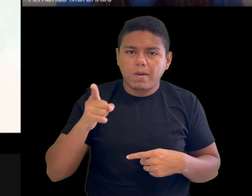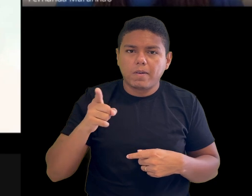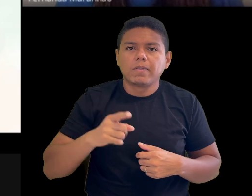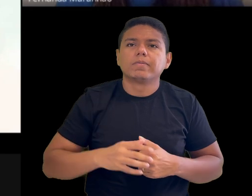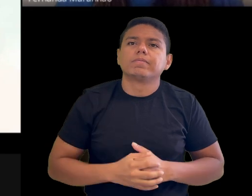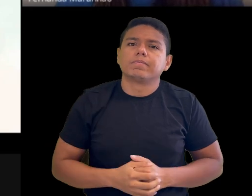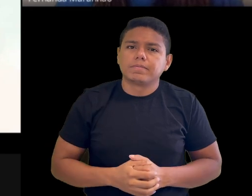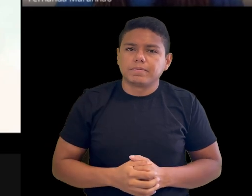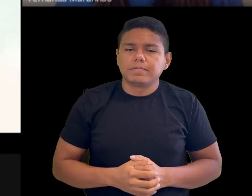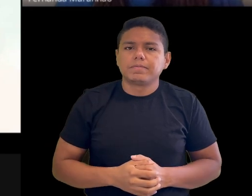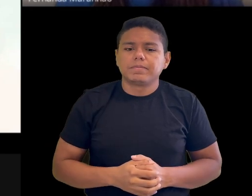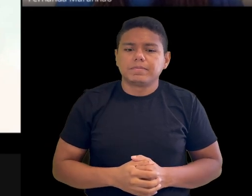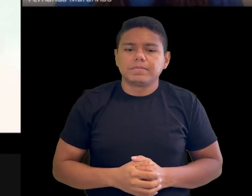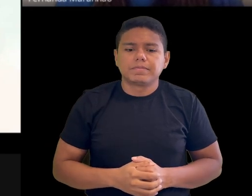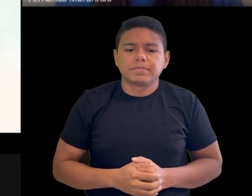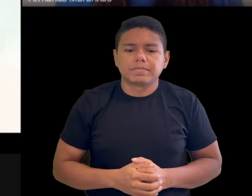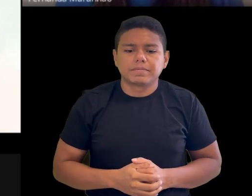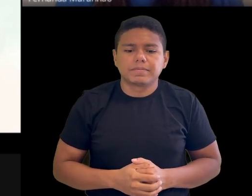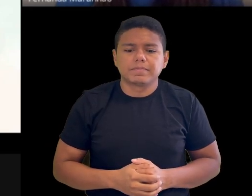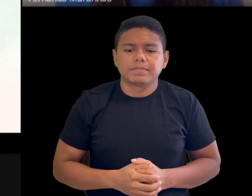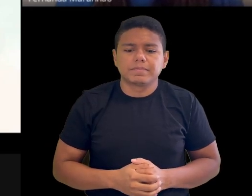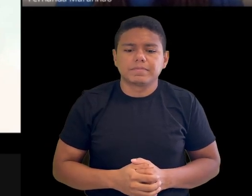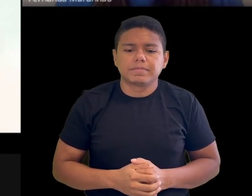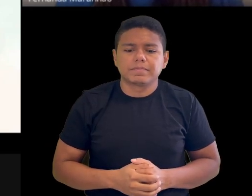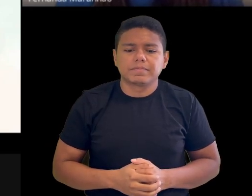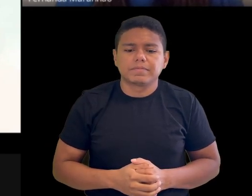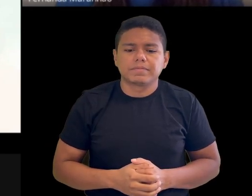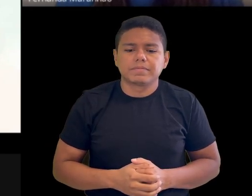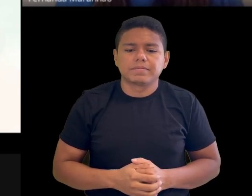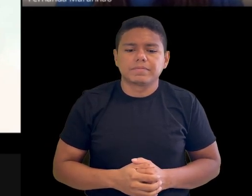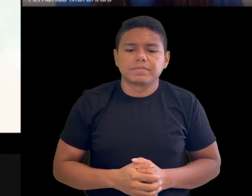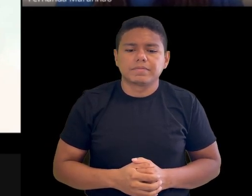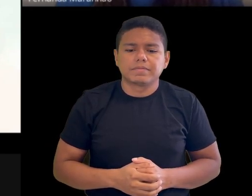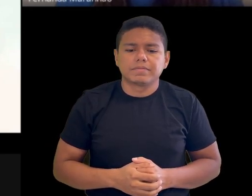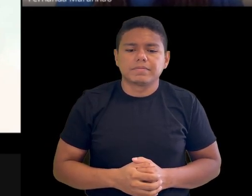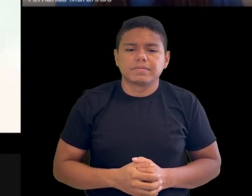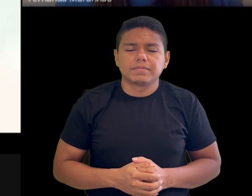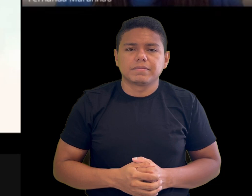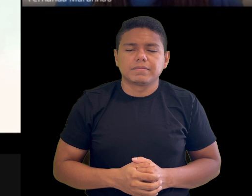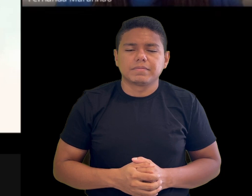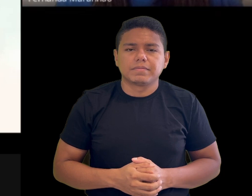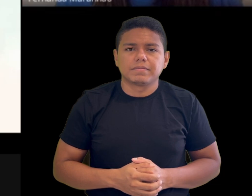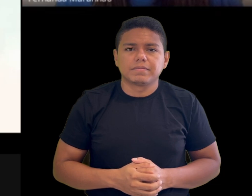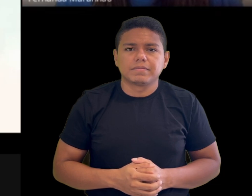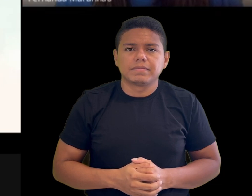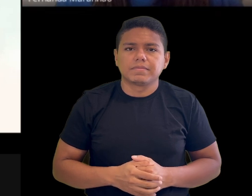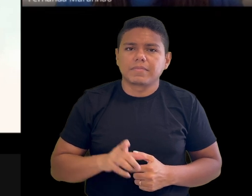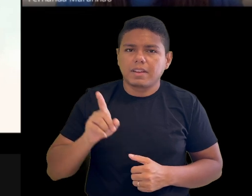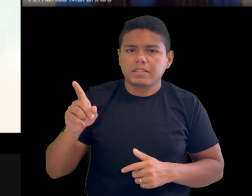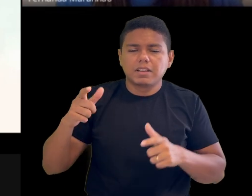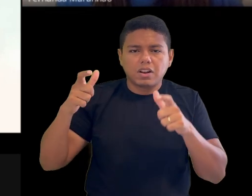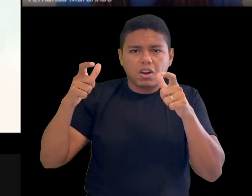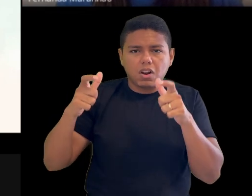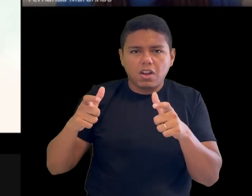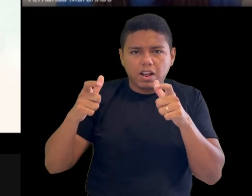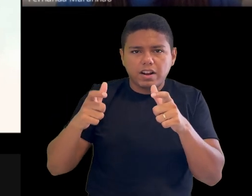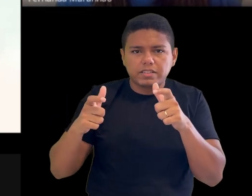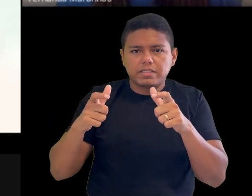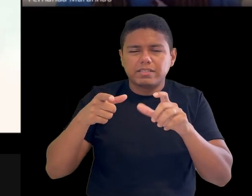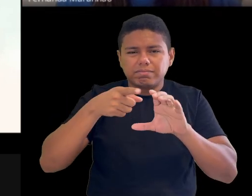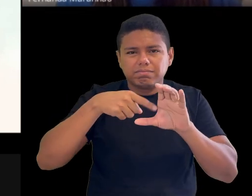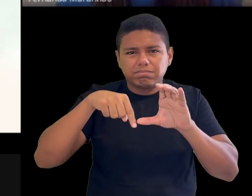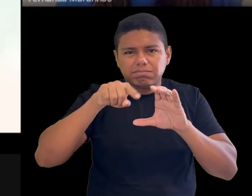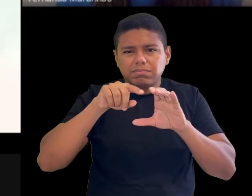do cordão no âmnio, tá? E que se essa localização placentária for próxima ao orifício cervical interno, essa placenta